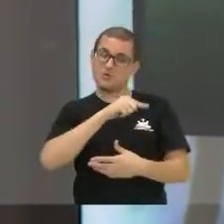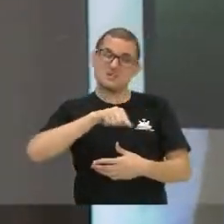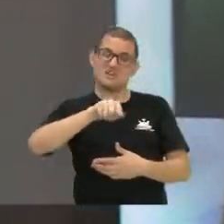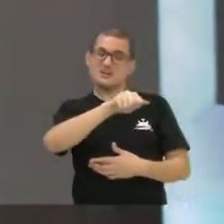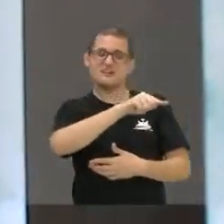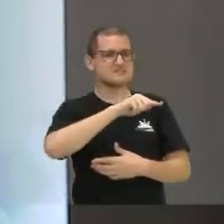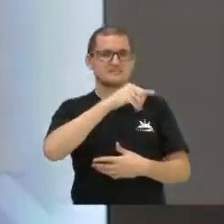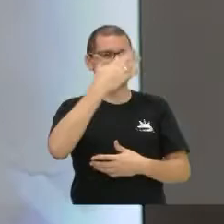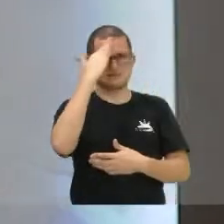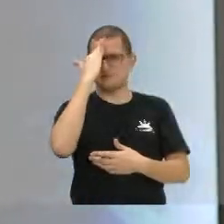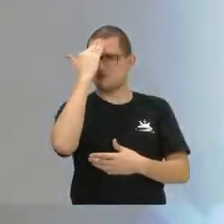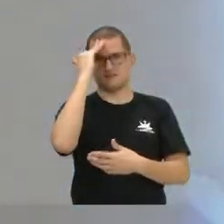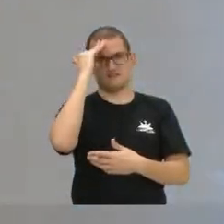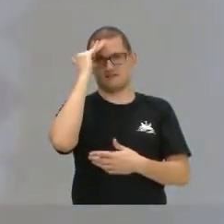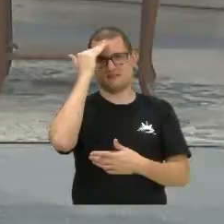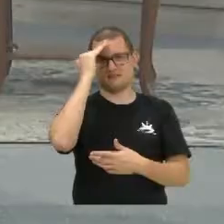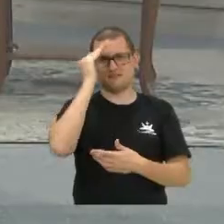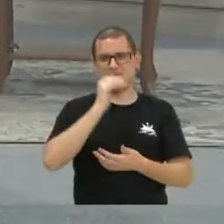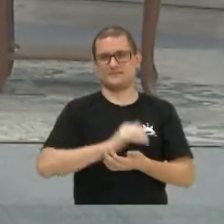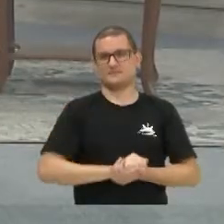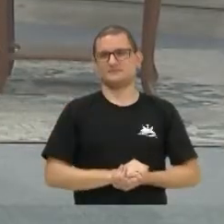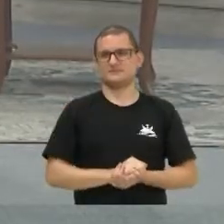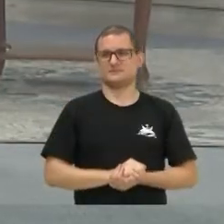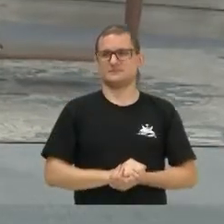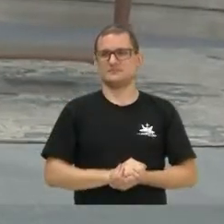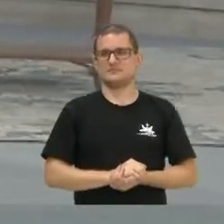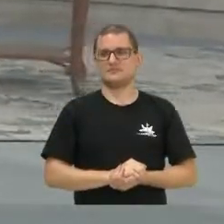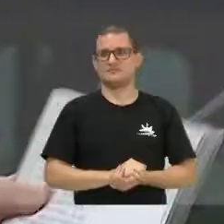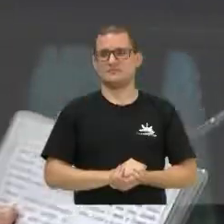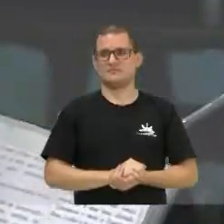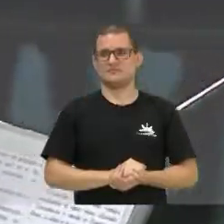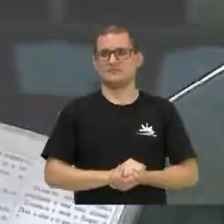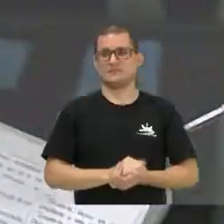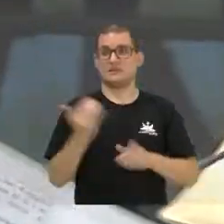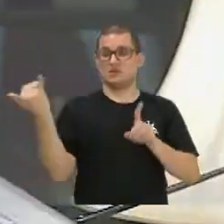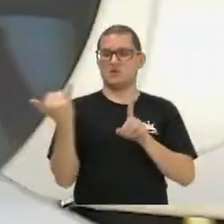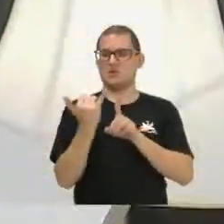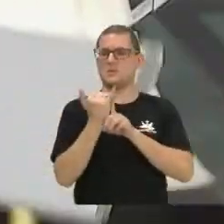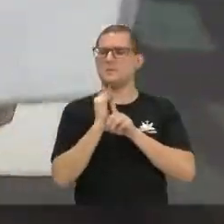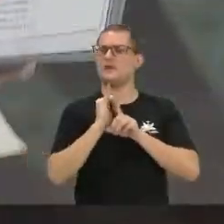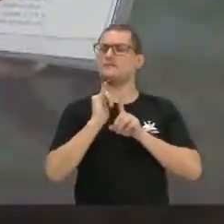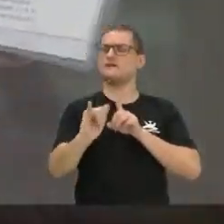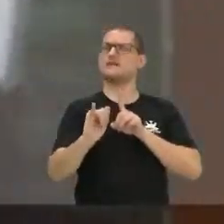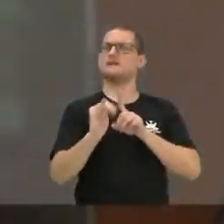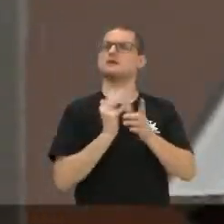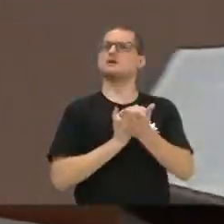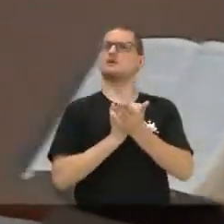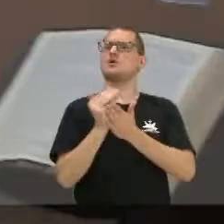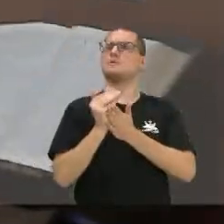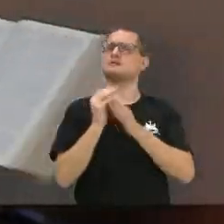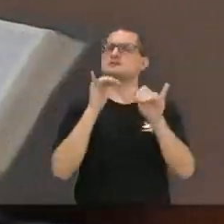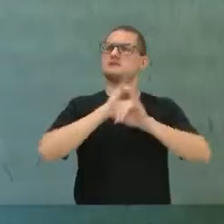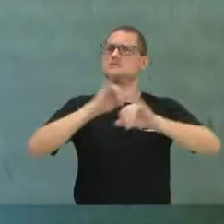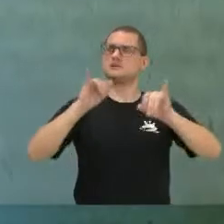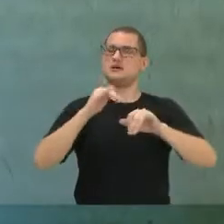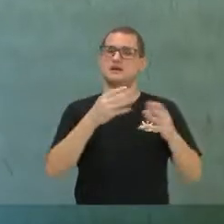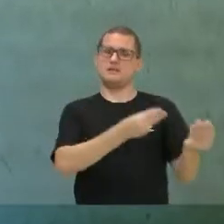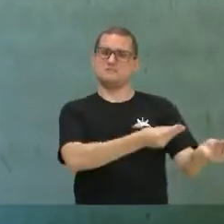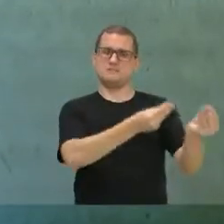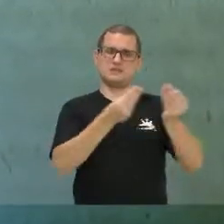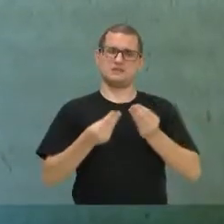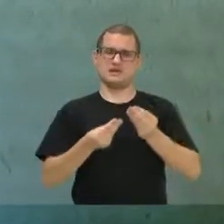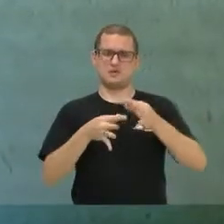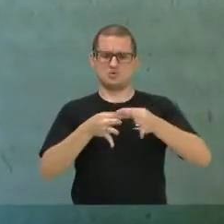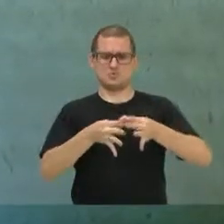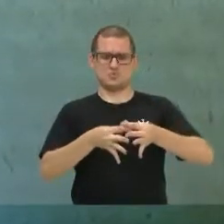não está conseguir que ele não consegue então aqui vai o profeta começa deram no meu um caniço